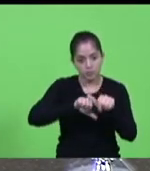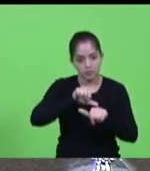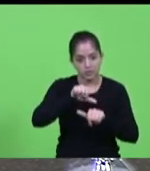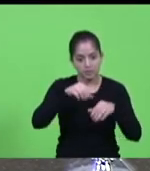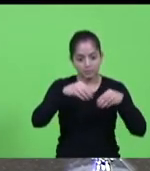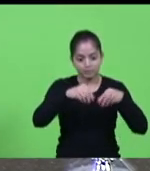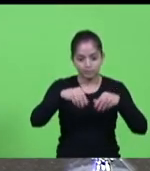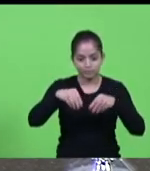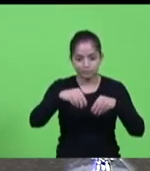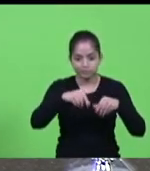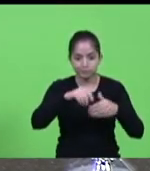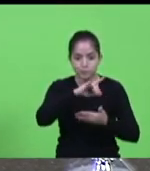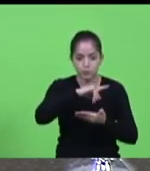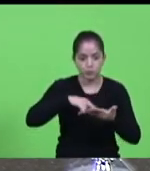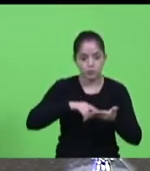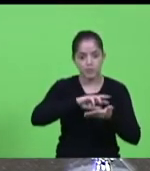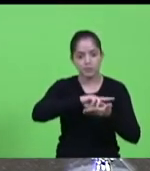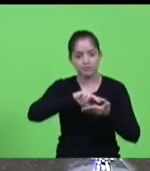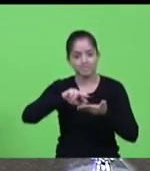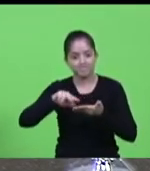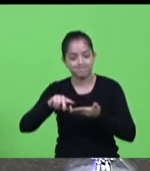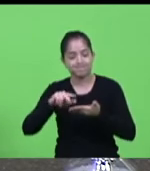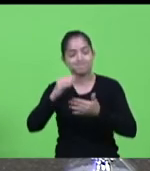terras, retrocedendo,